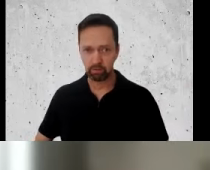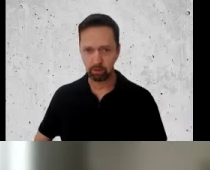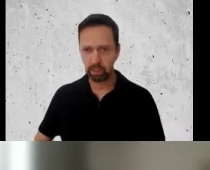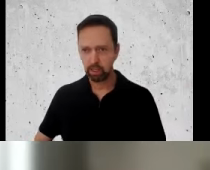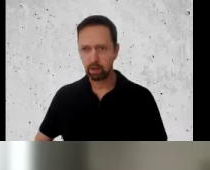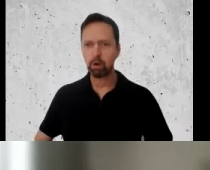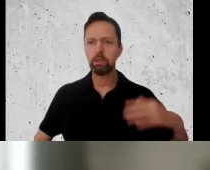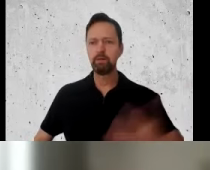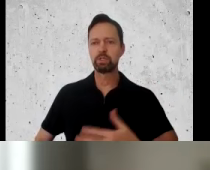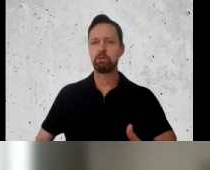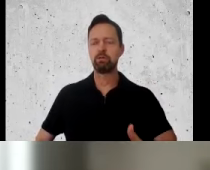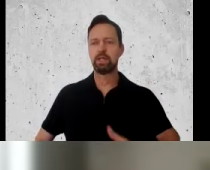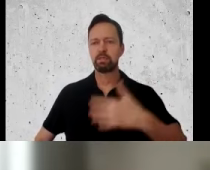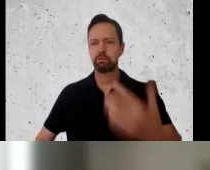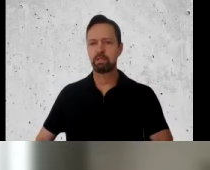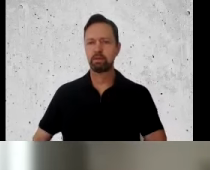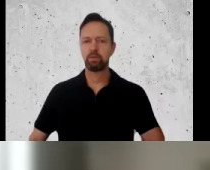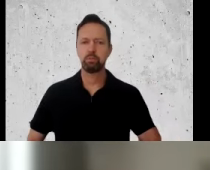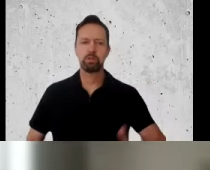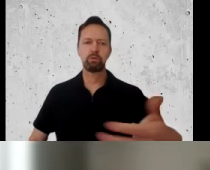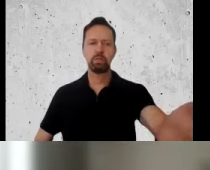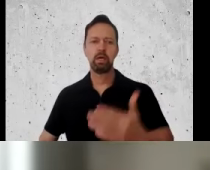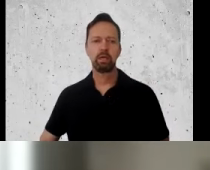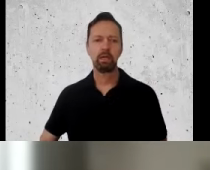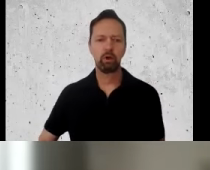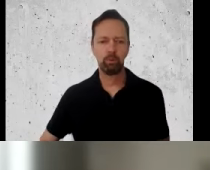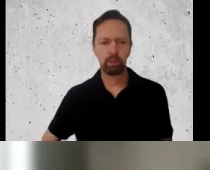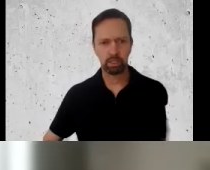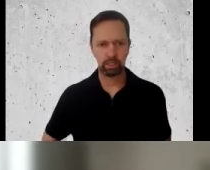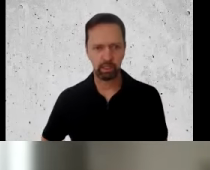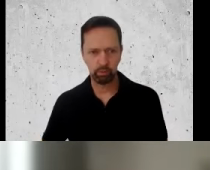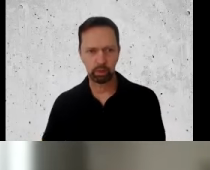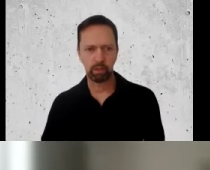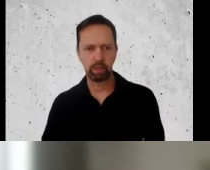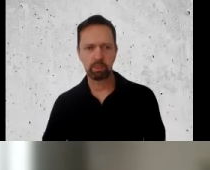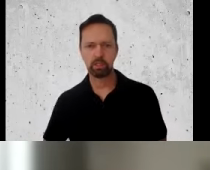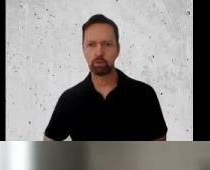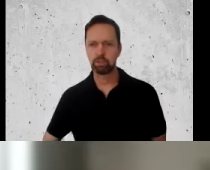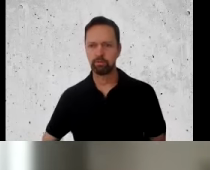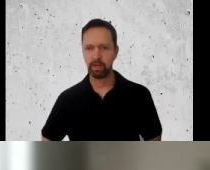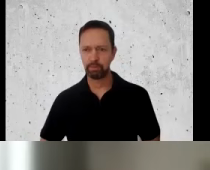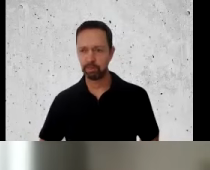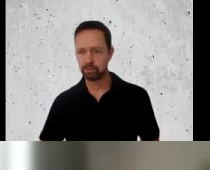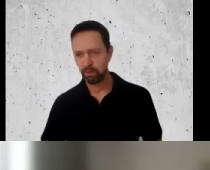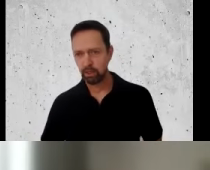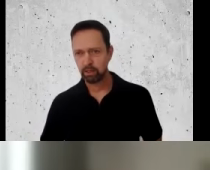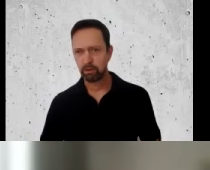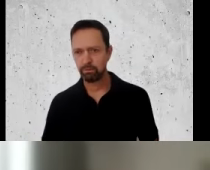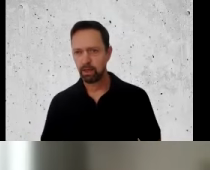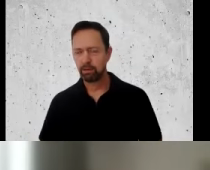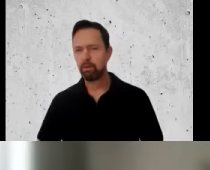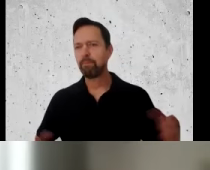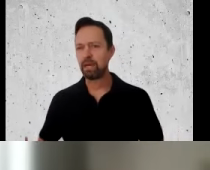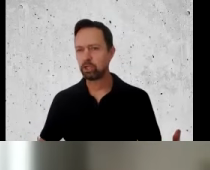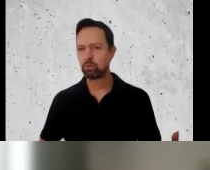depois eu fui escrever com ele, qual livros que eu devia ler se eu quisesse saber sobre instituições, e ele recomendou esse aqui, o Economic Institutions of Capitalism.